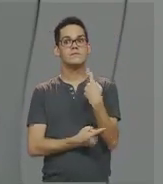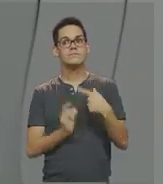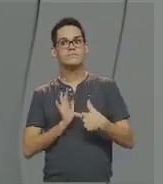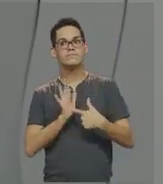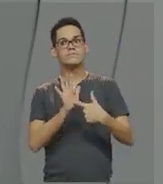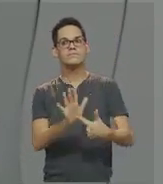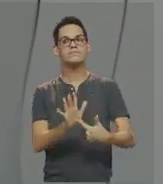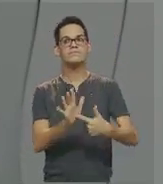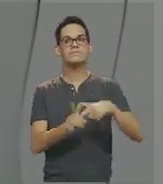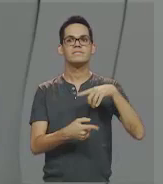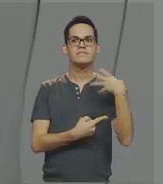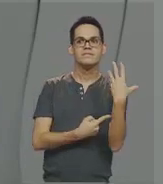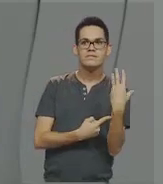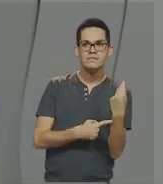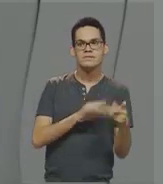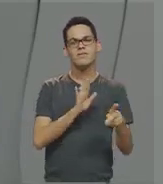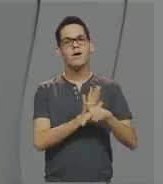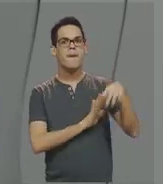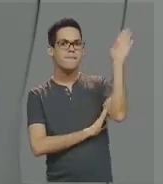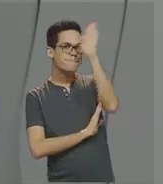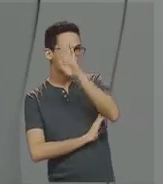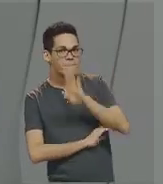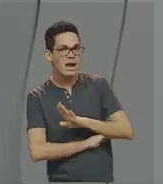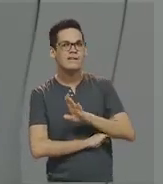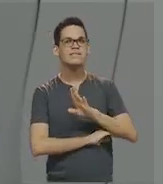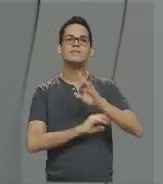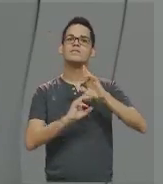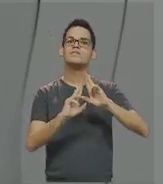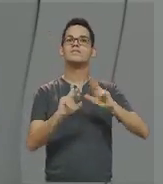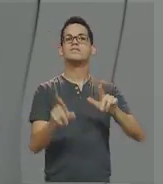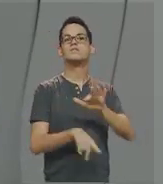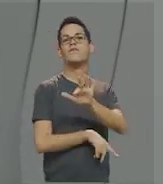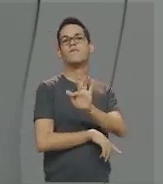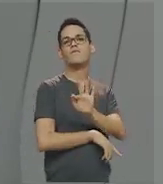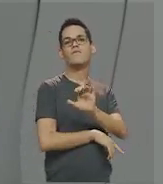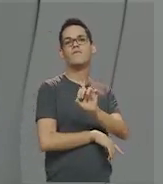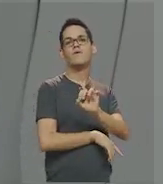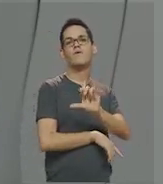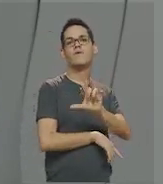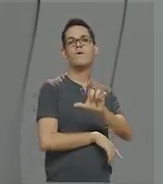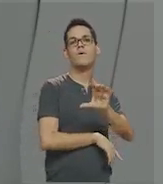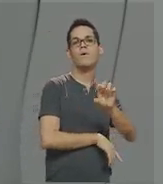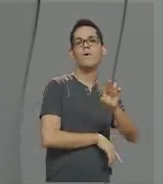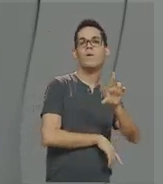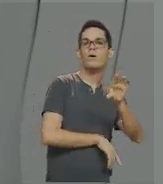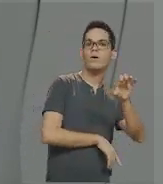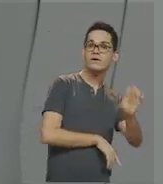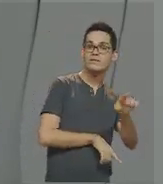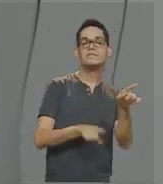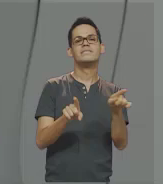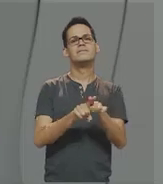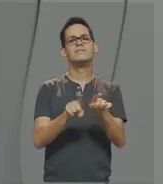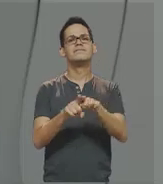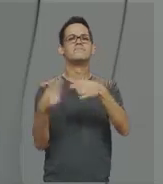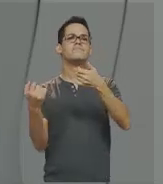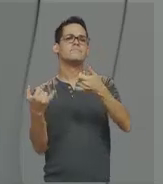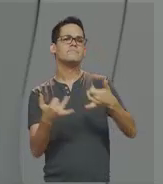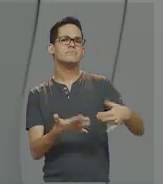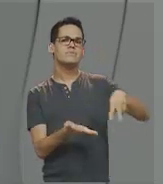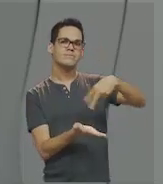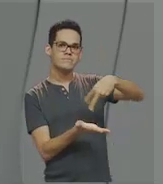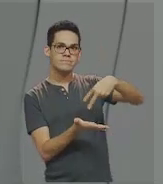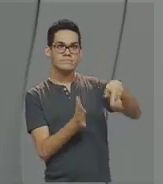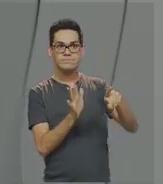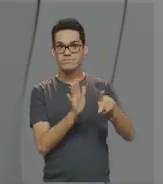brasileiras, diferenciando um pouco aí a questão do folclore, do erudito, e também falamos sobre as danças brasileiras, essas